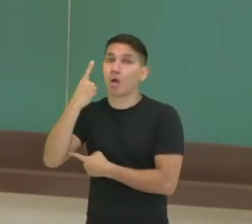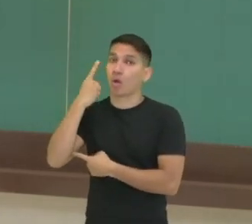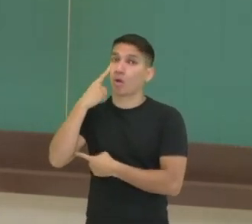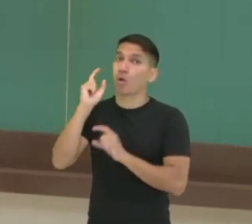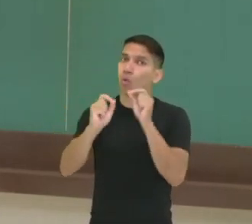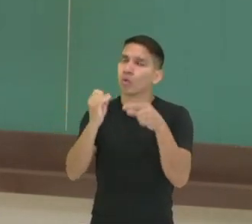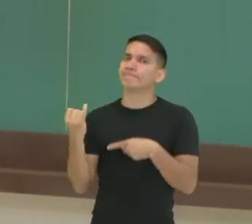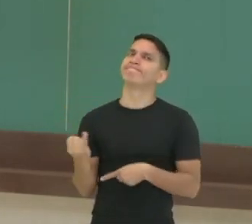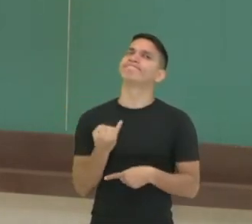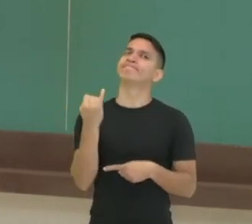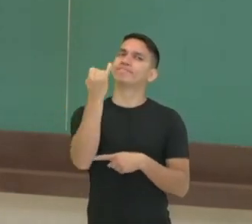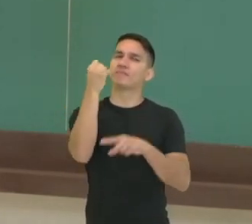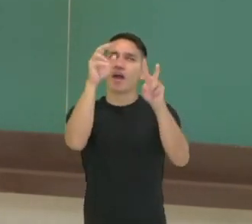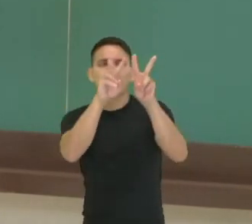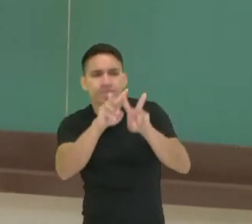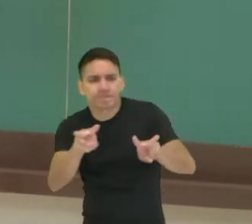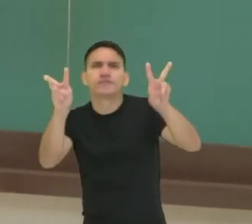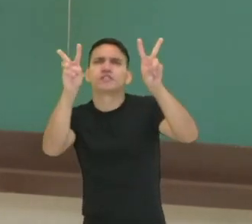como você